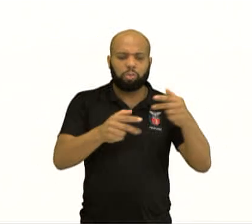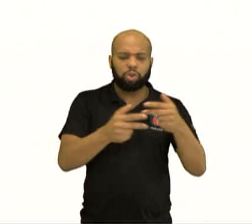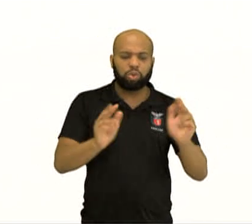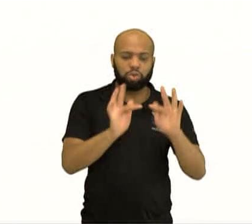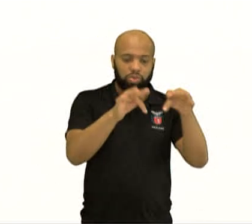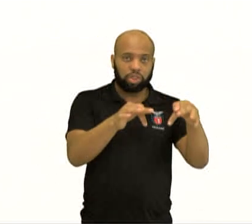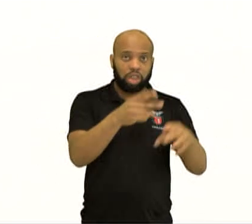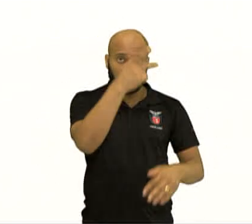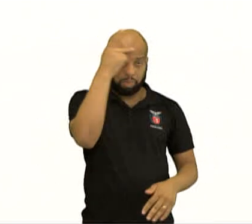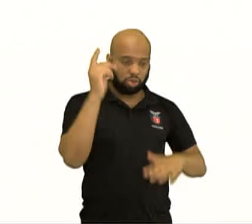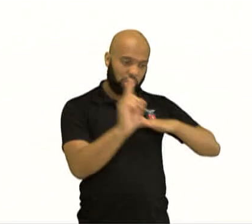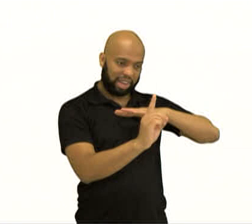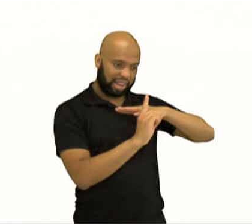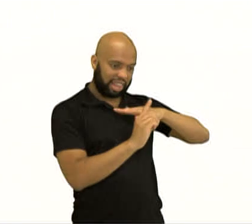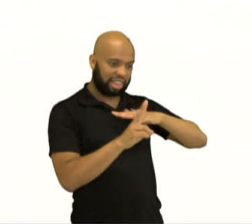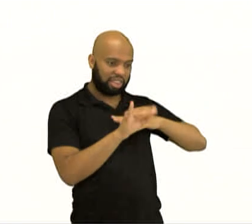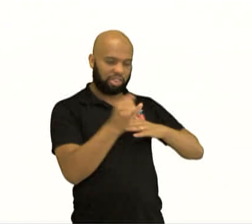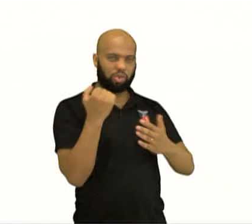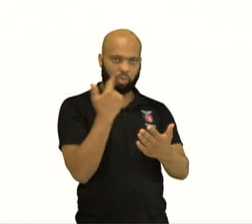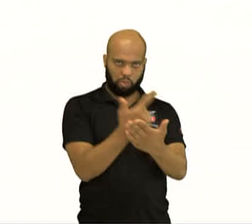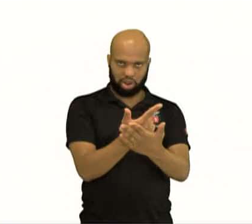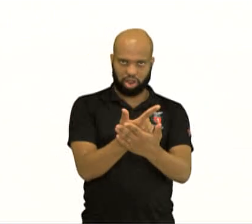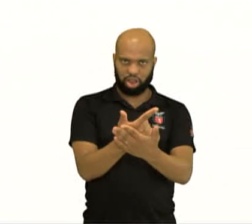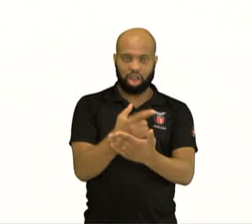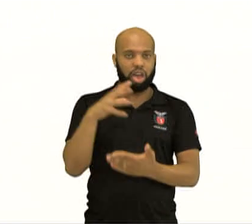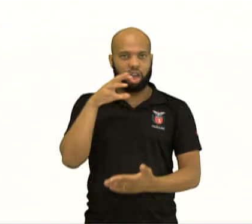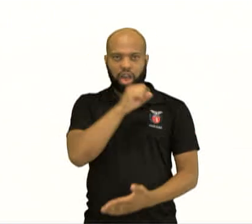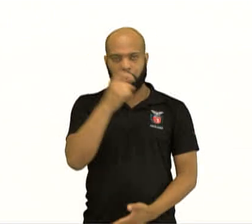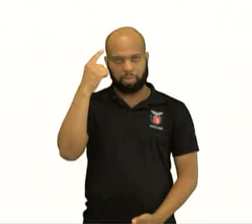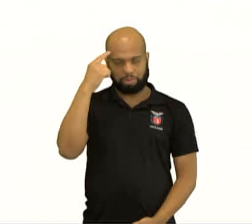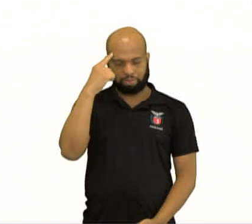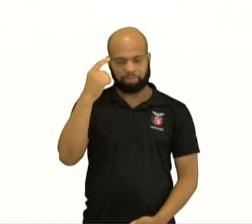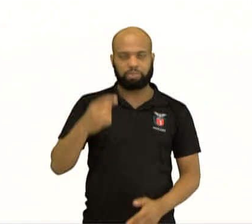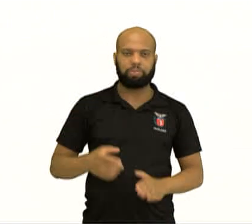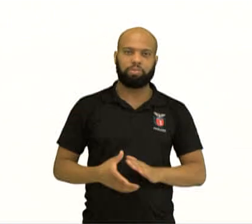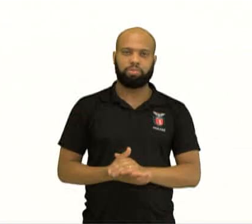mercado consumidor? Rapidinho para vocês, pessoal, pensem aí.